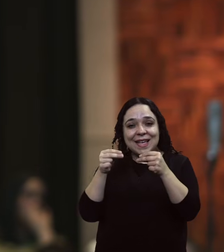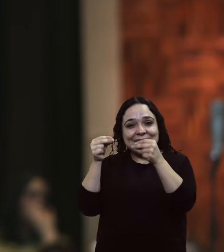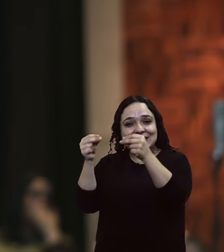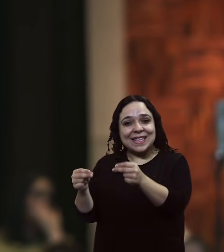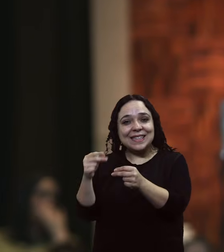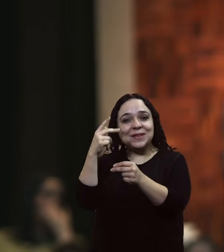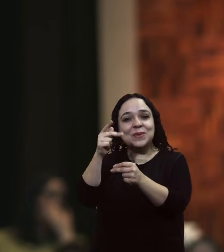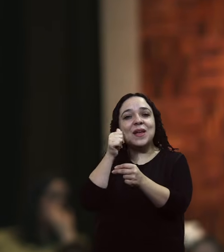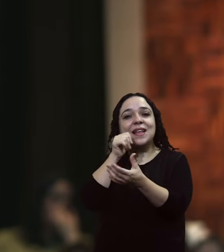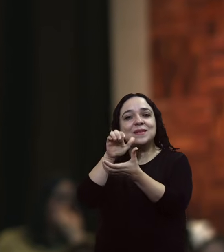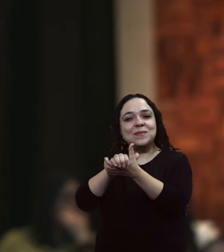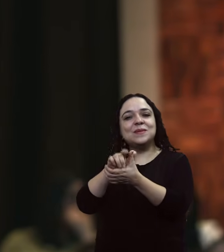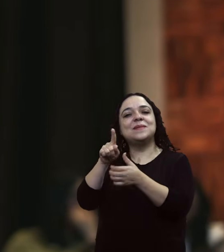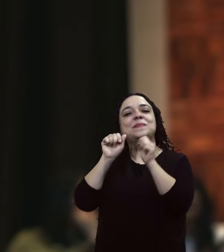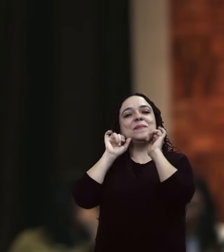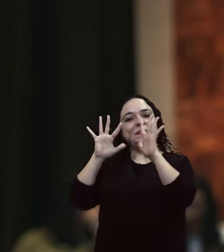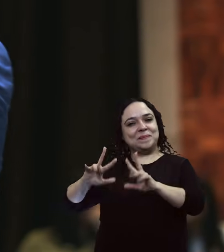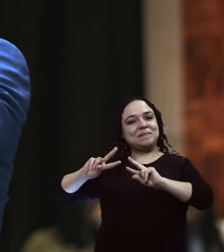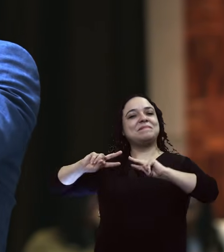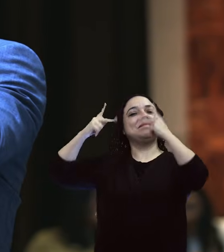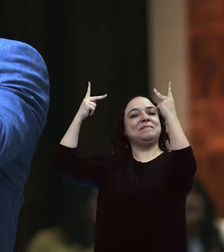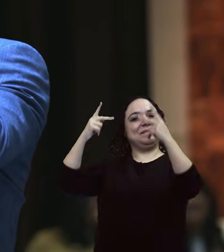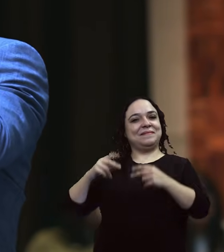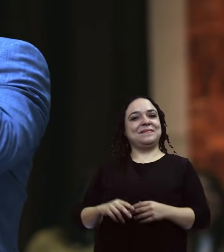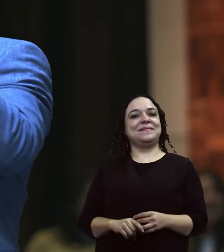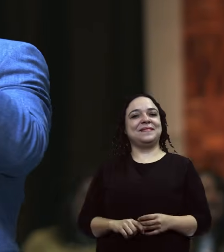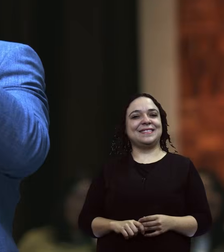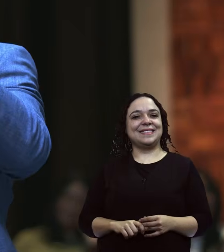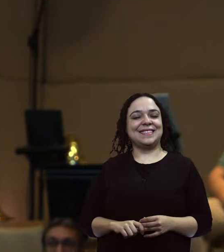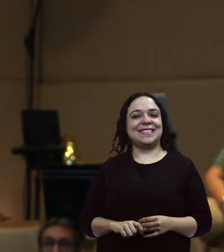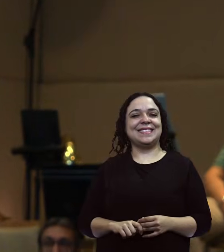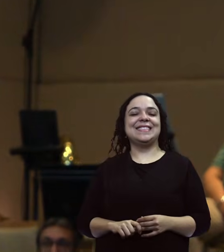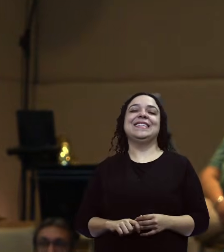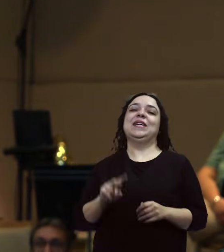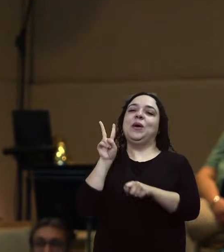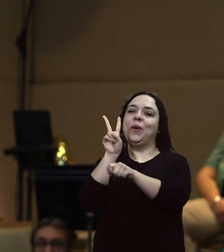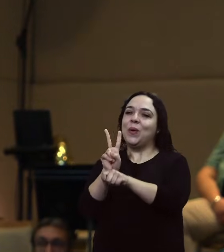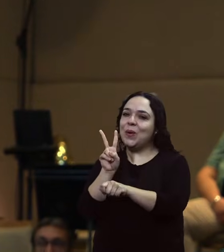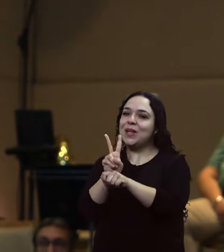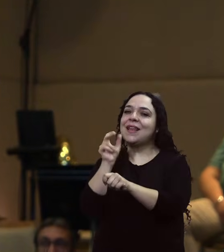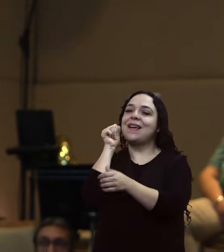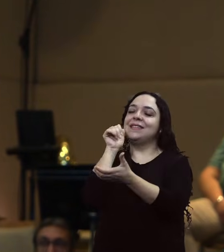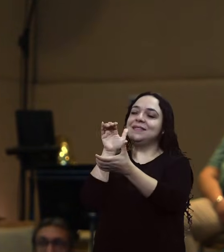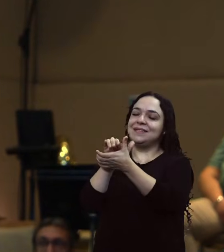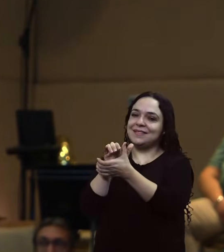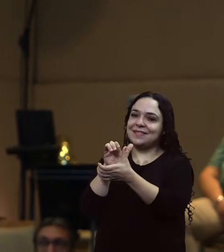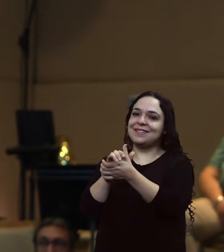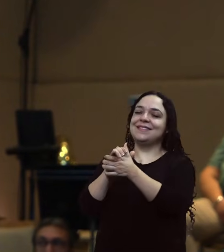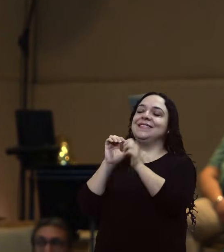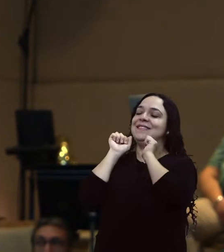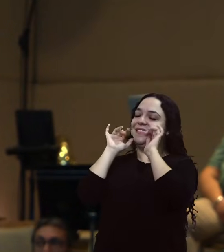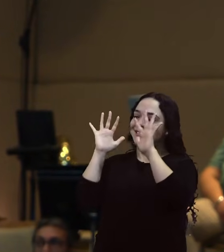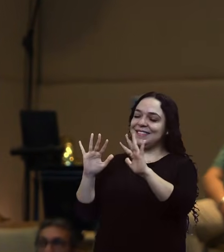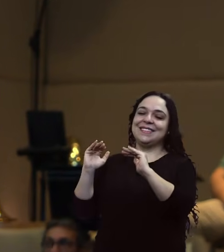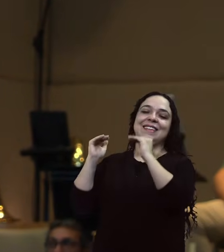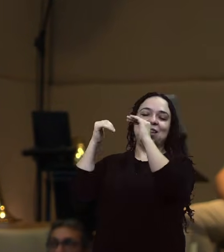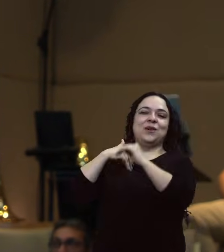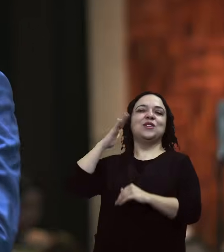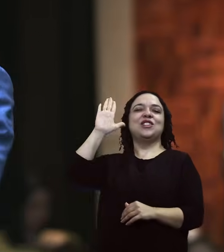sua esposa que você vai ser abençoado. Cuida bem dela que você vai ser abençoado. Eu já